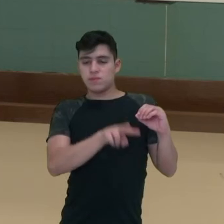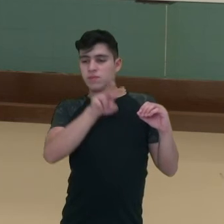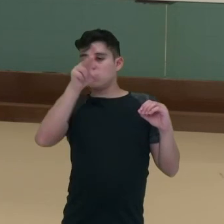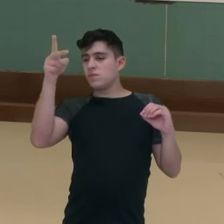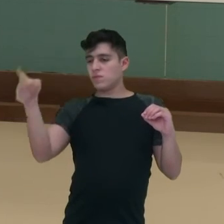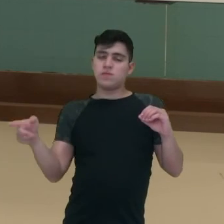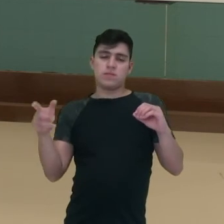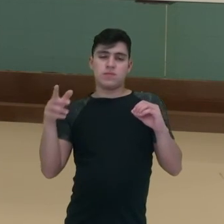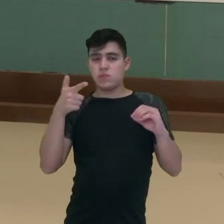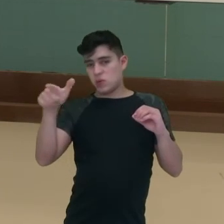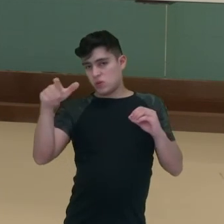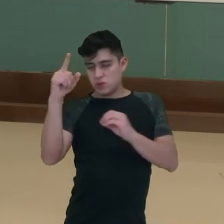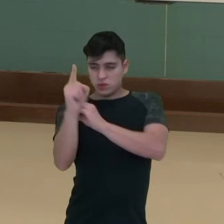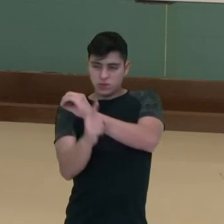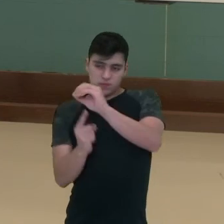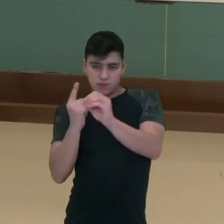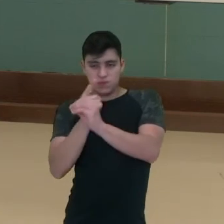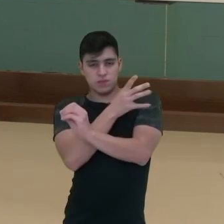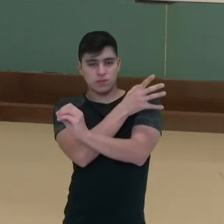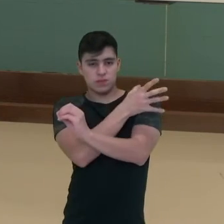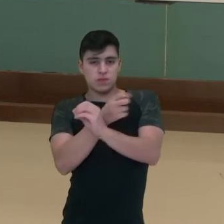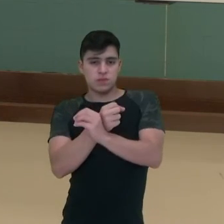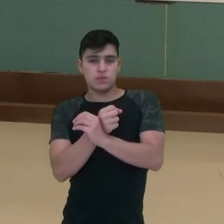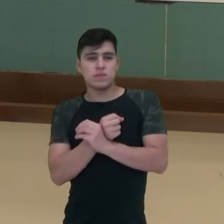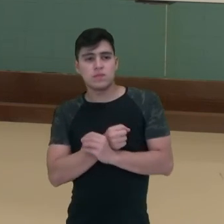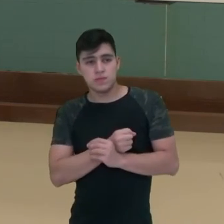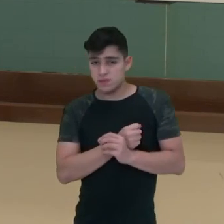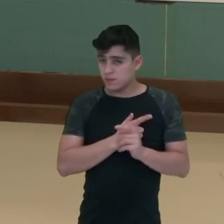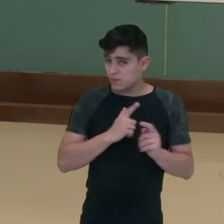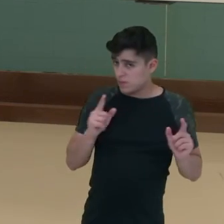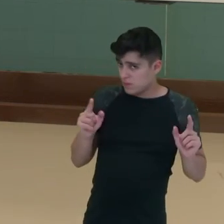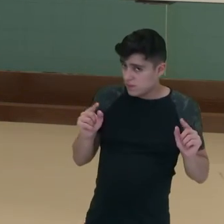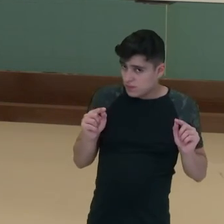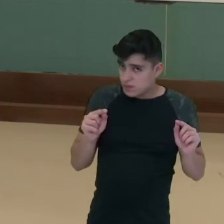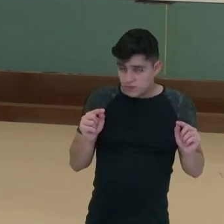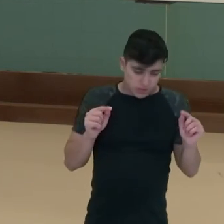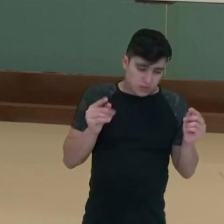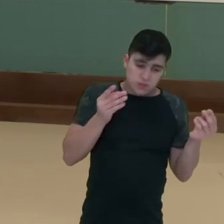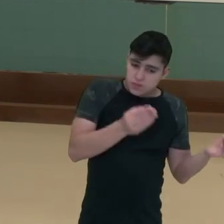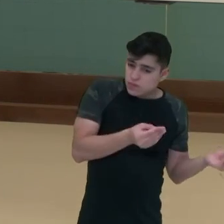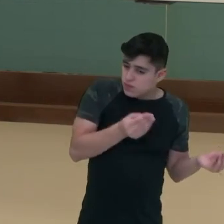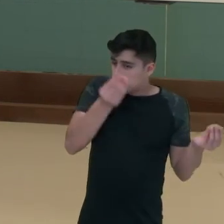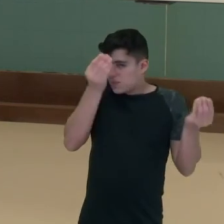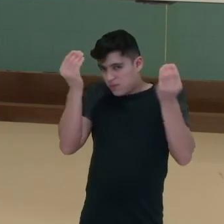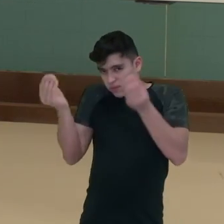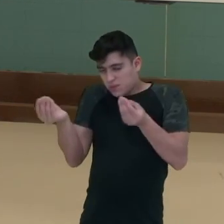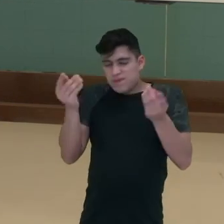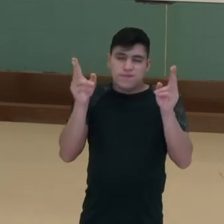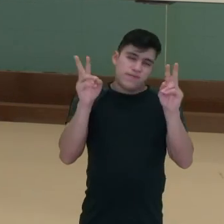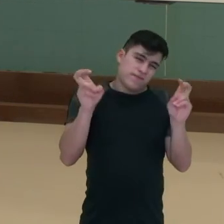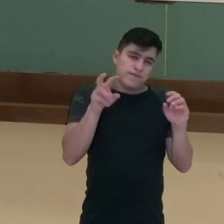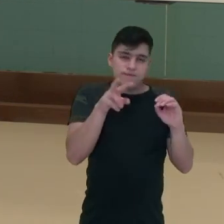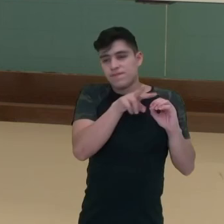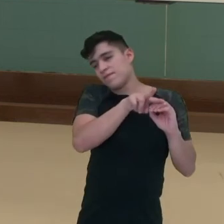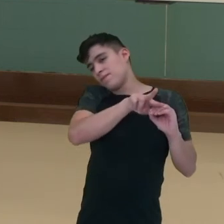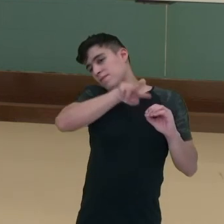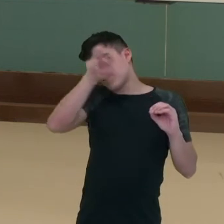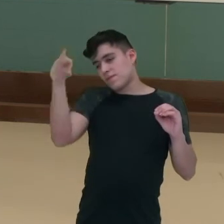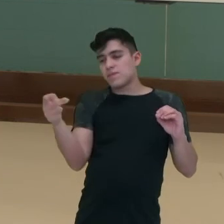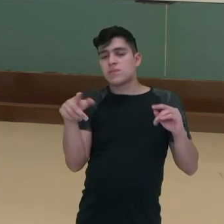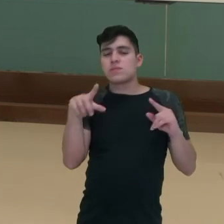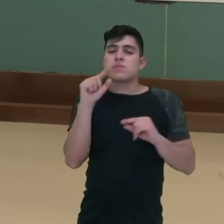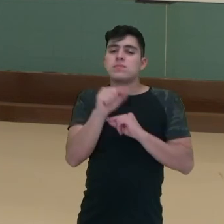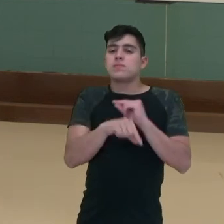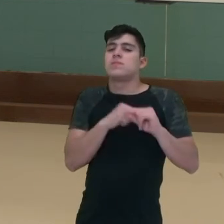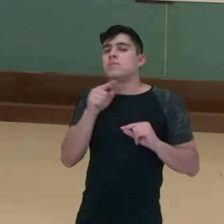átomo para o outro. Então, se ele realizar esta doação, este compartilhamento, nós teremos